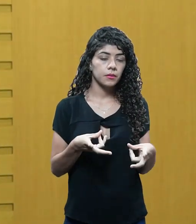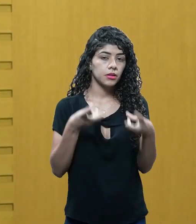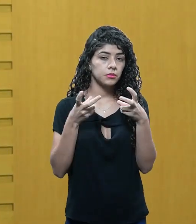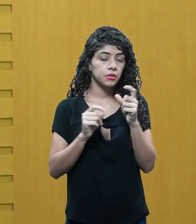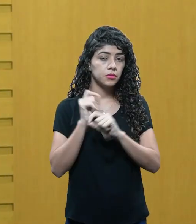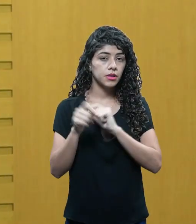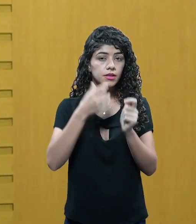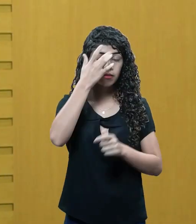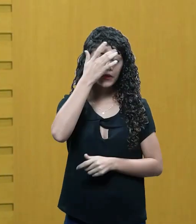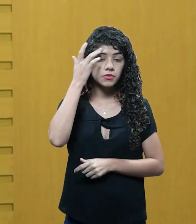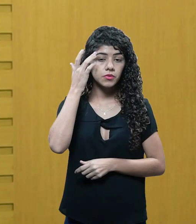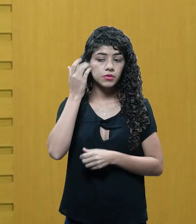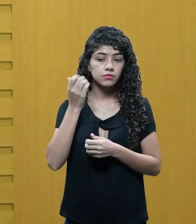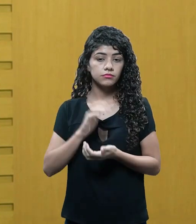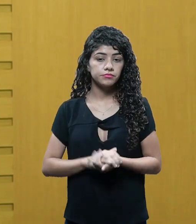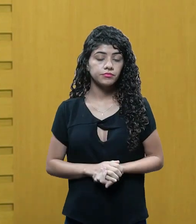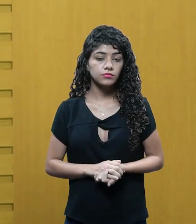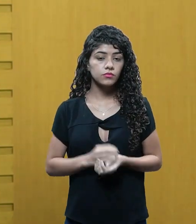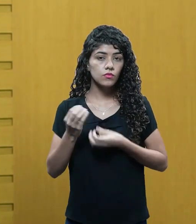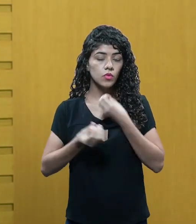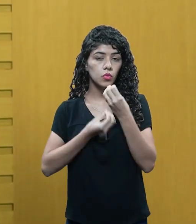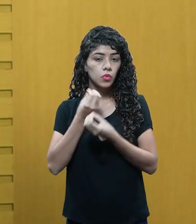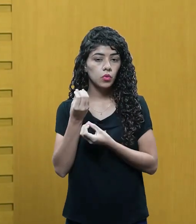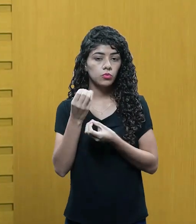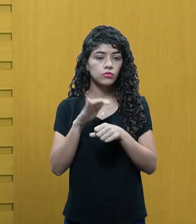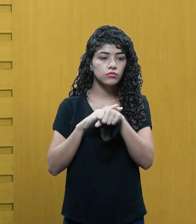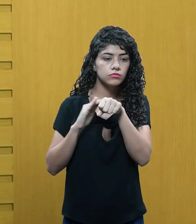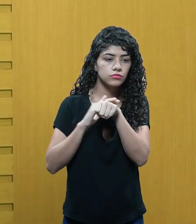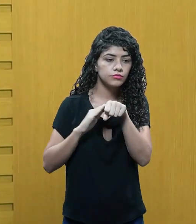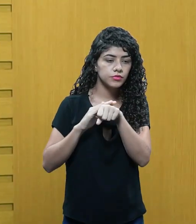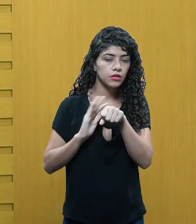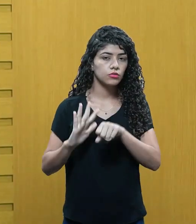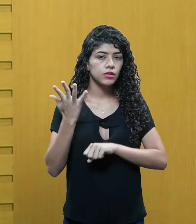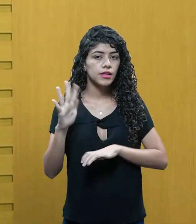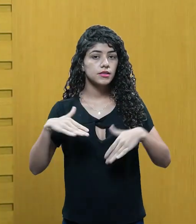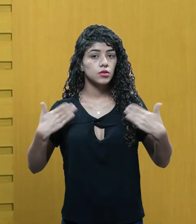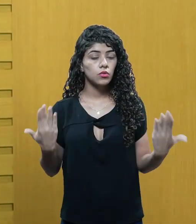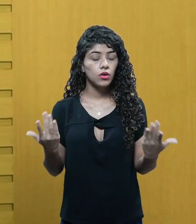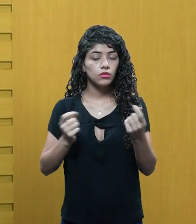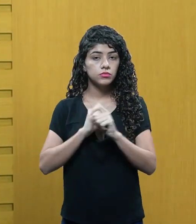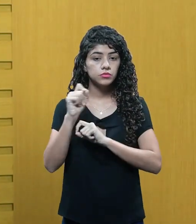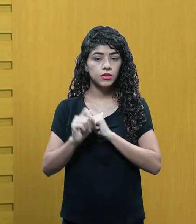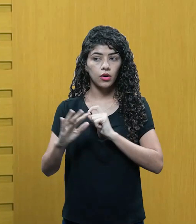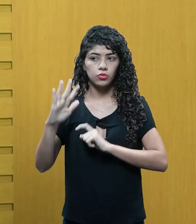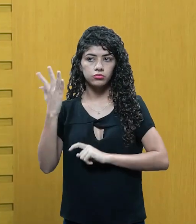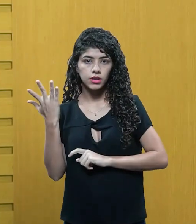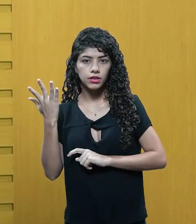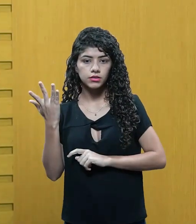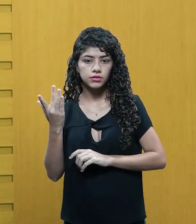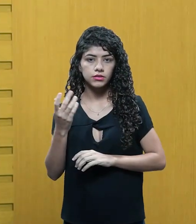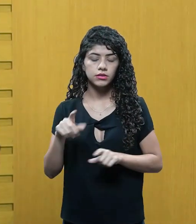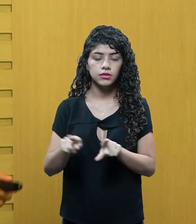de perceber como é que as pessoas falam na rua, como é que os diálogos vibram, qual que é o tom de que uma